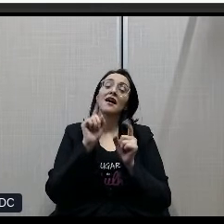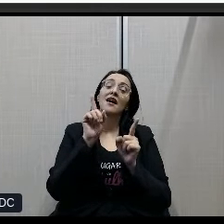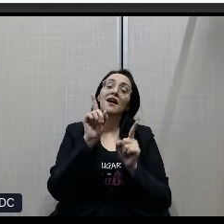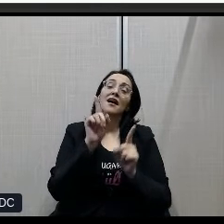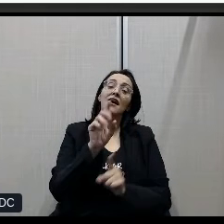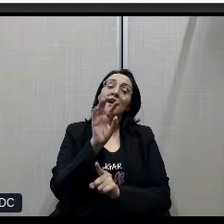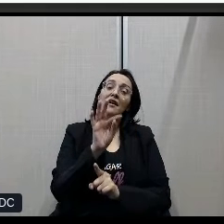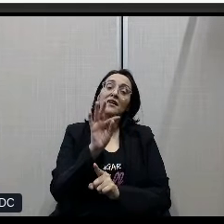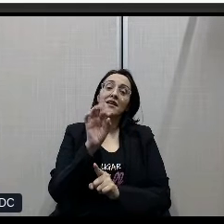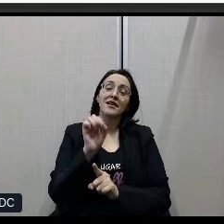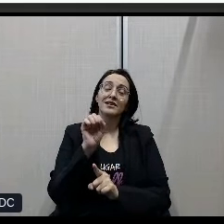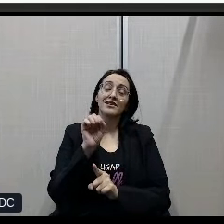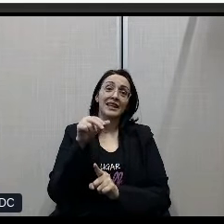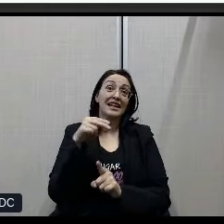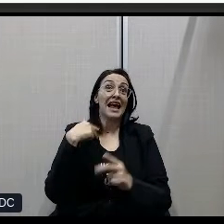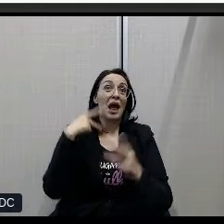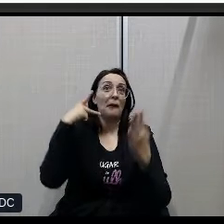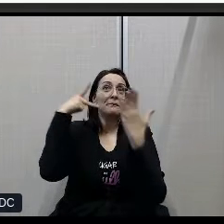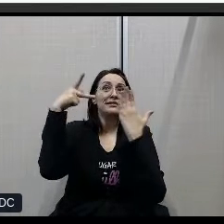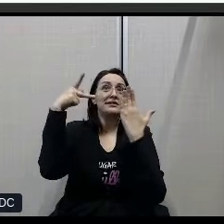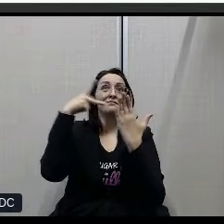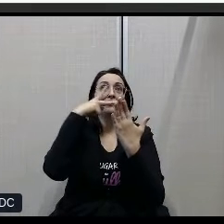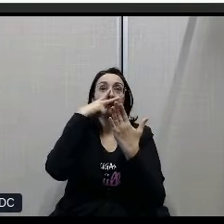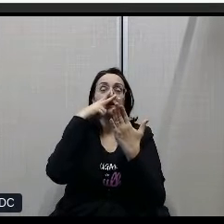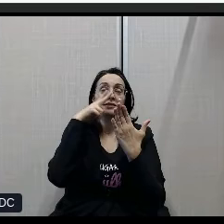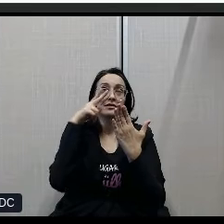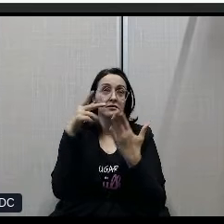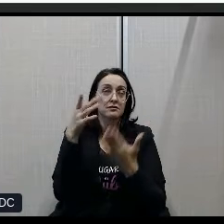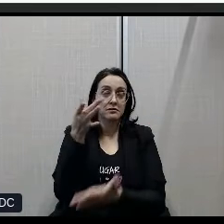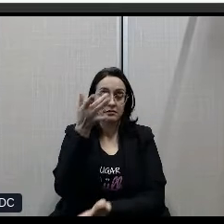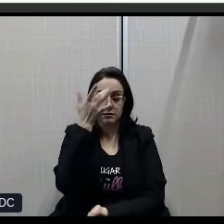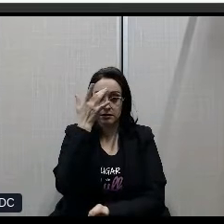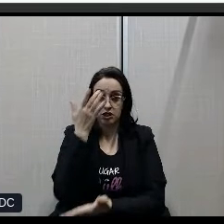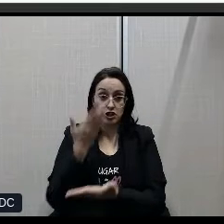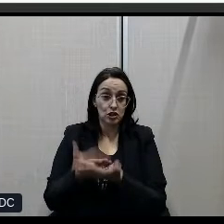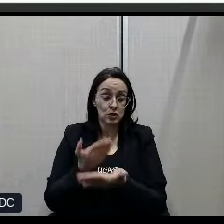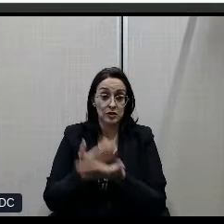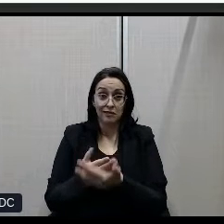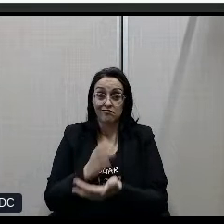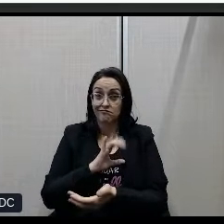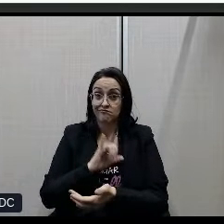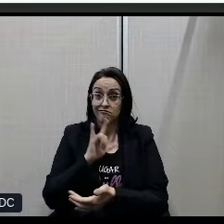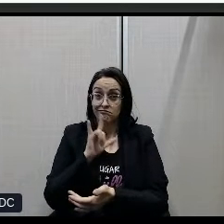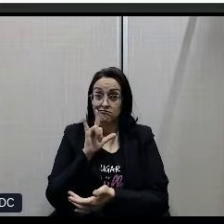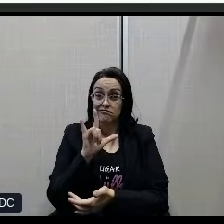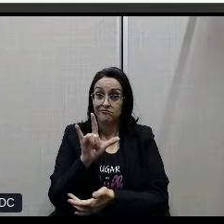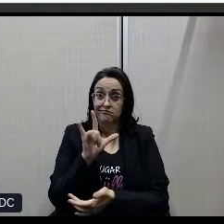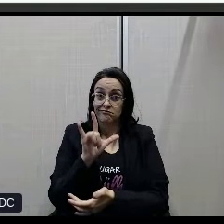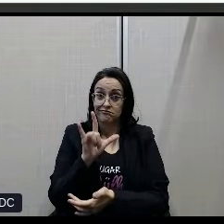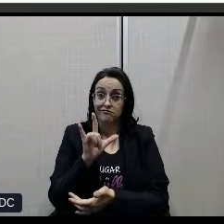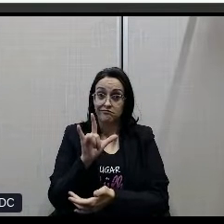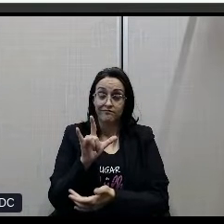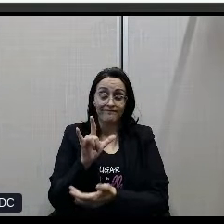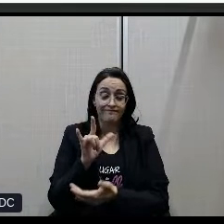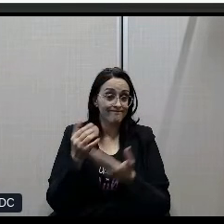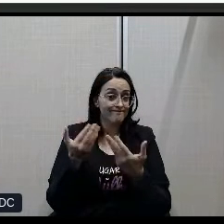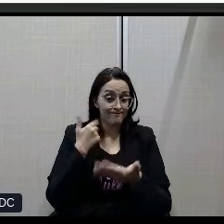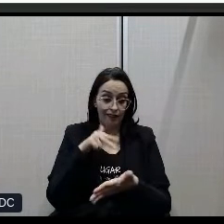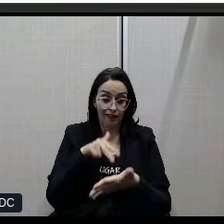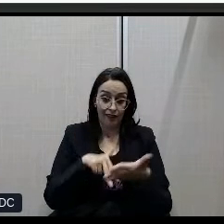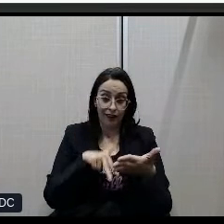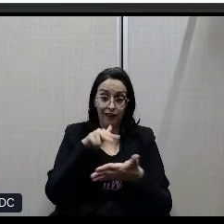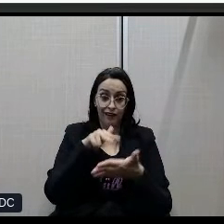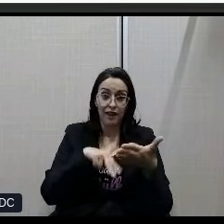que é a Bíblia da psiquiatria, tá? Eu durmo com esse negócio, eu adoro estudar, eu leio como se fosse, sei